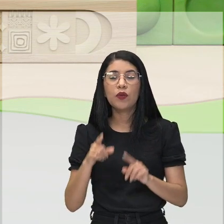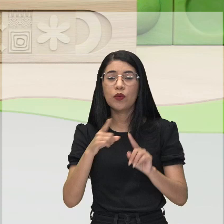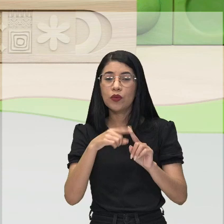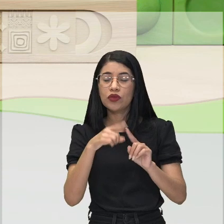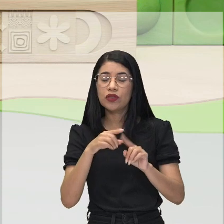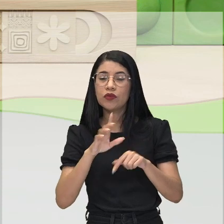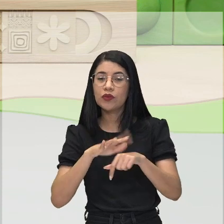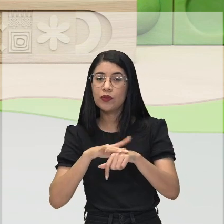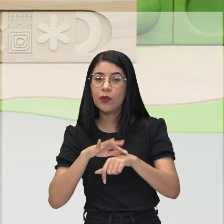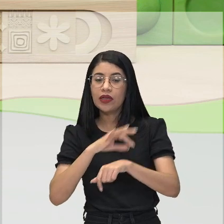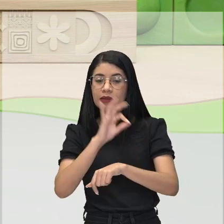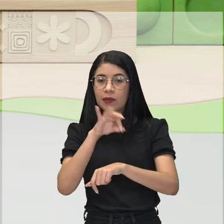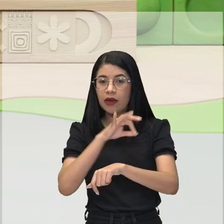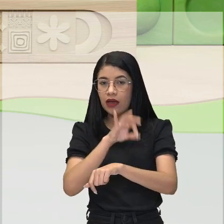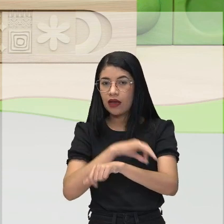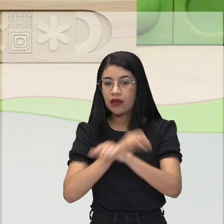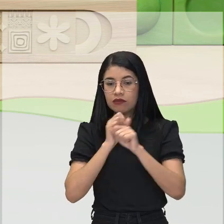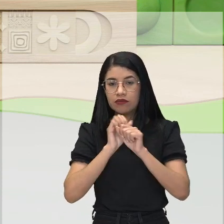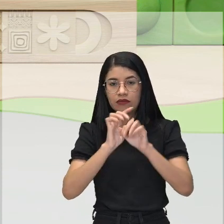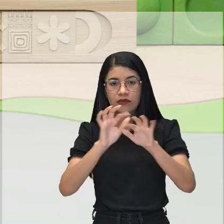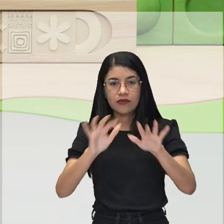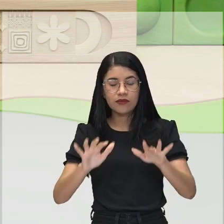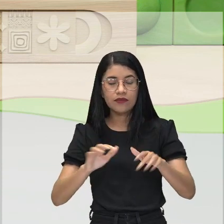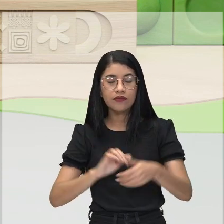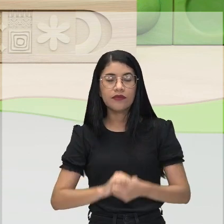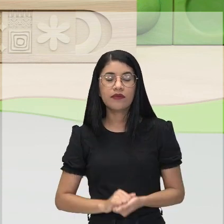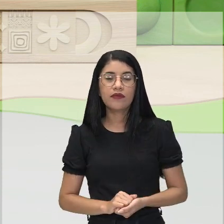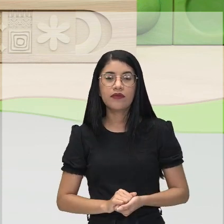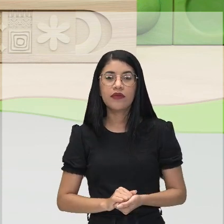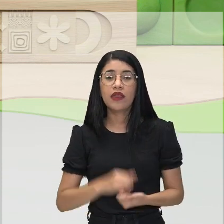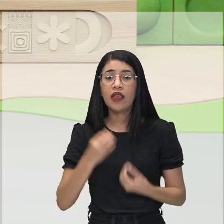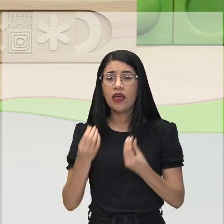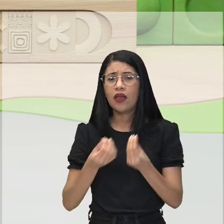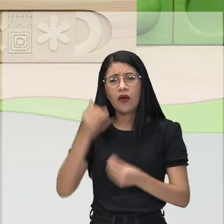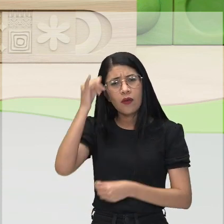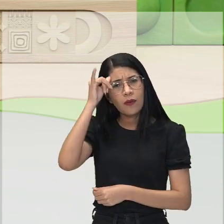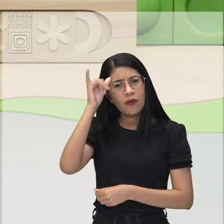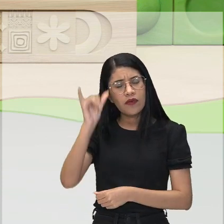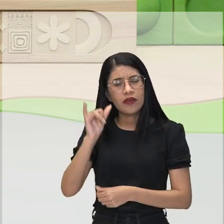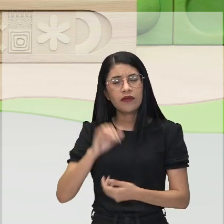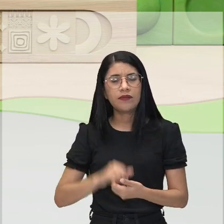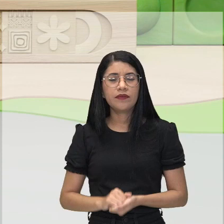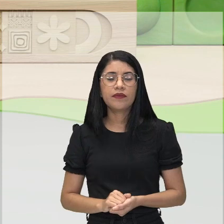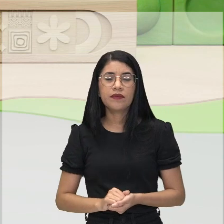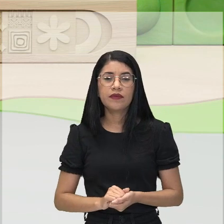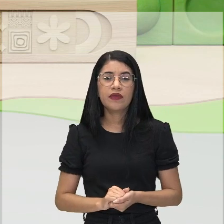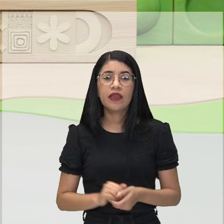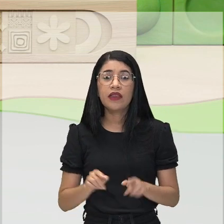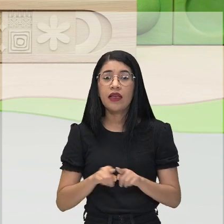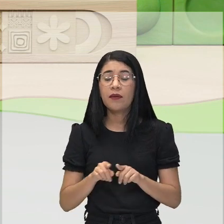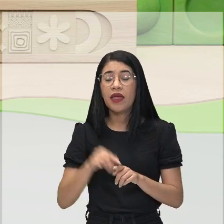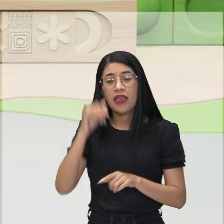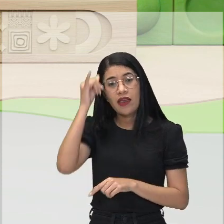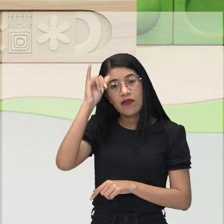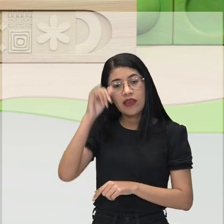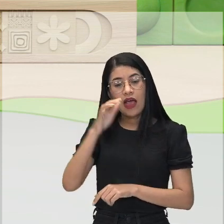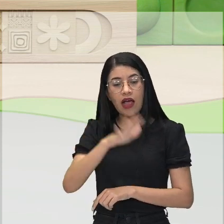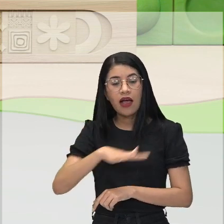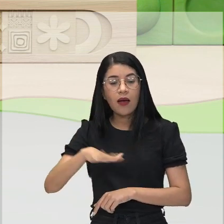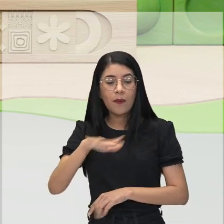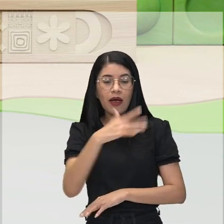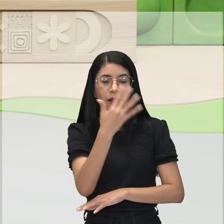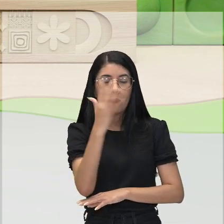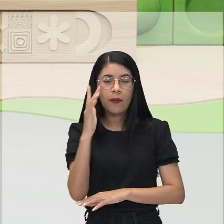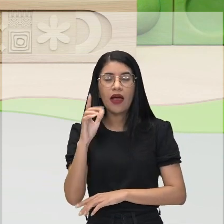que acomete nossa região. E como medida de prevenção, por ser uma arbovirose, evitar áreas onde há mosquitos,